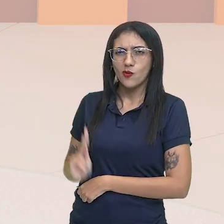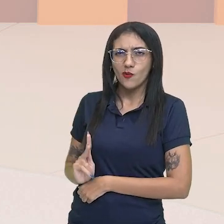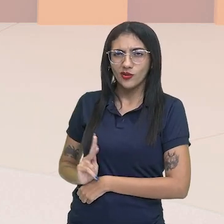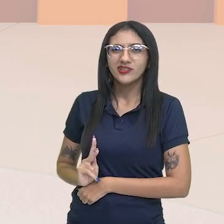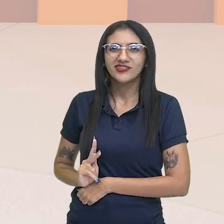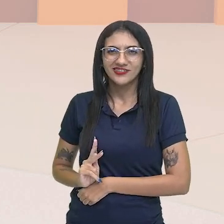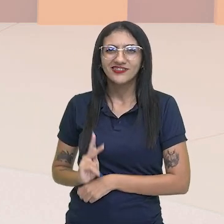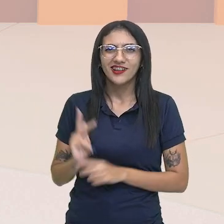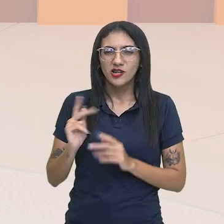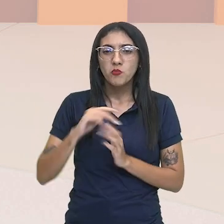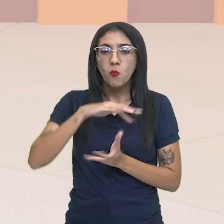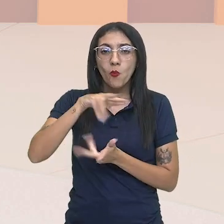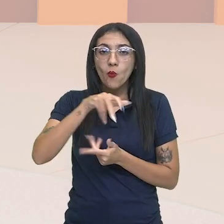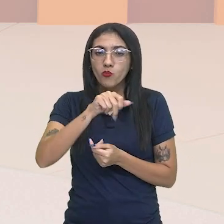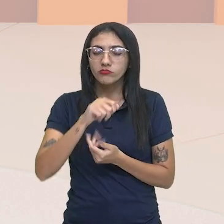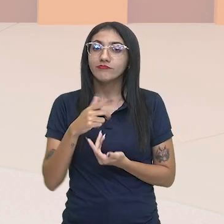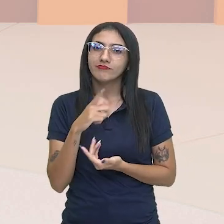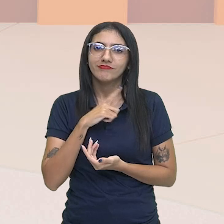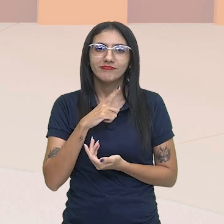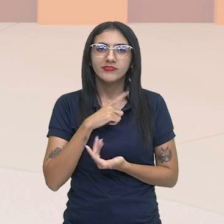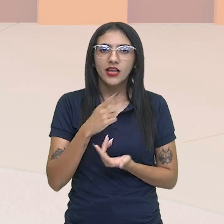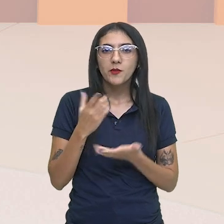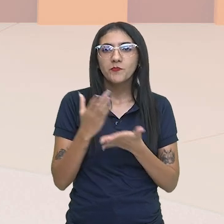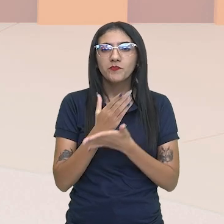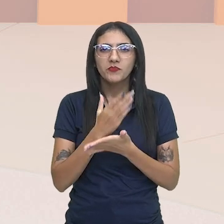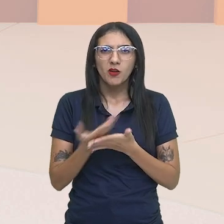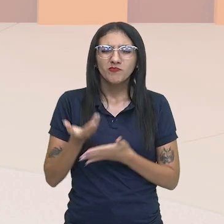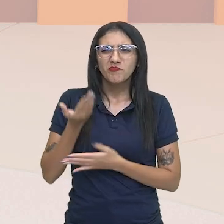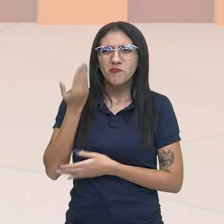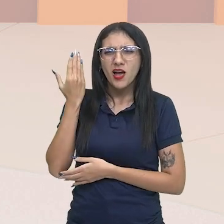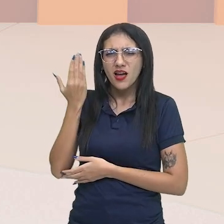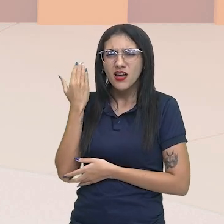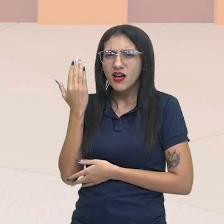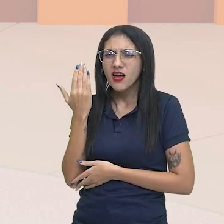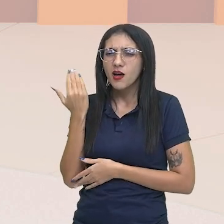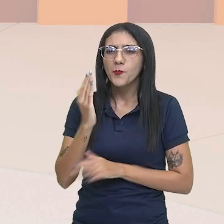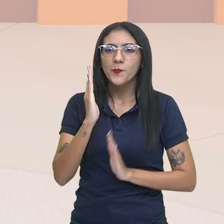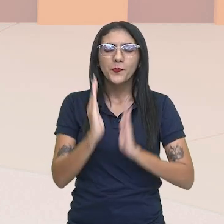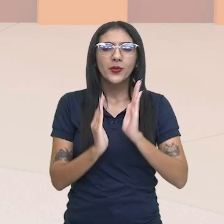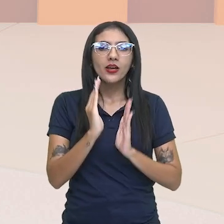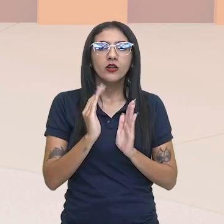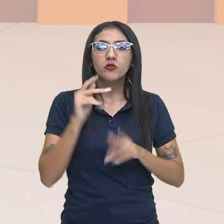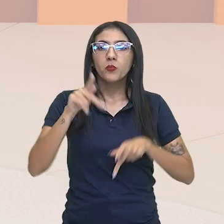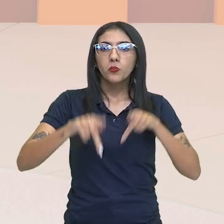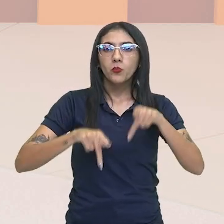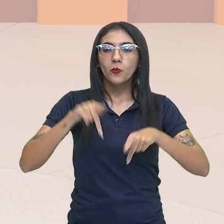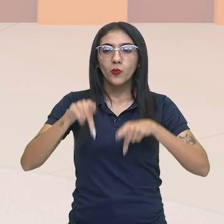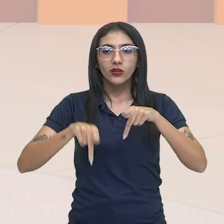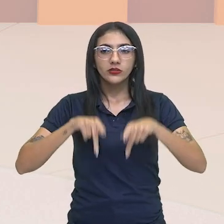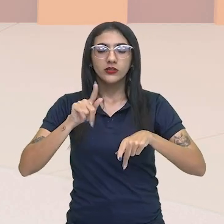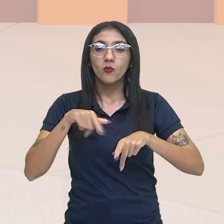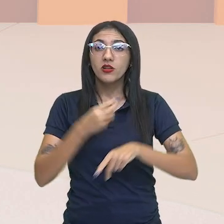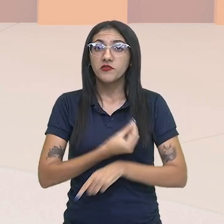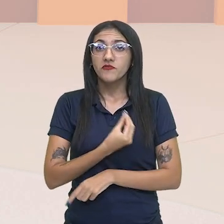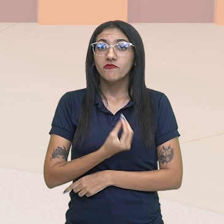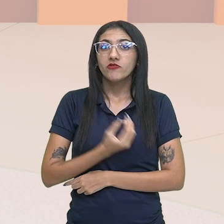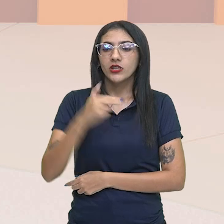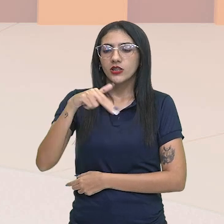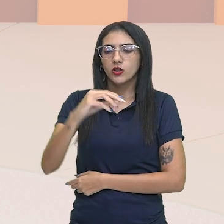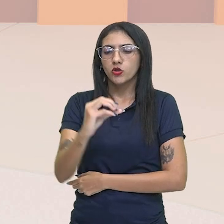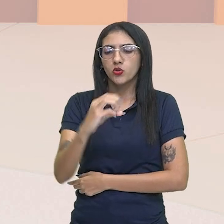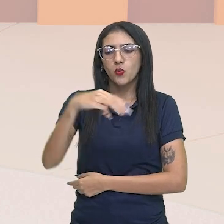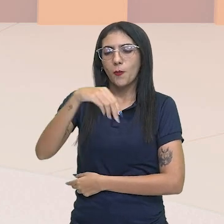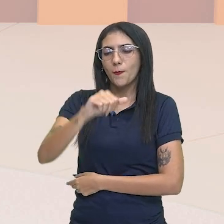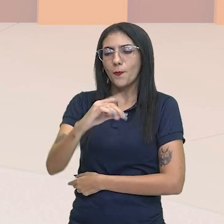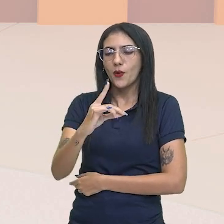humanidade, nós temos ali desde o período onde os povos eram nômades,